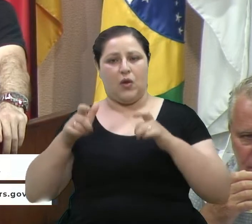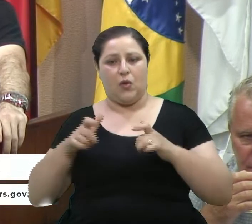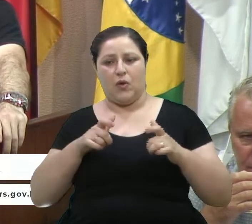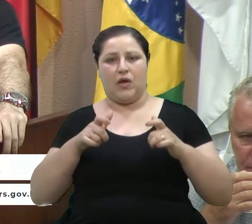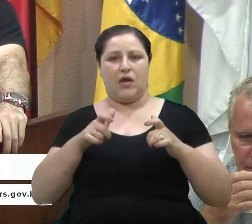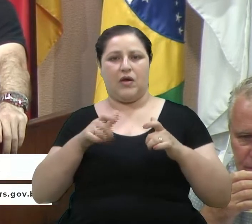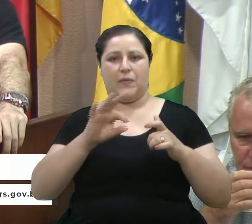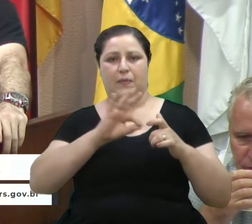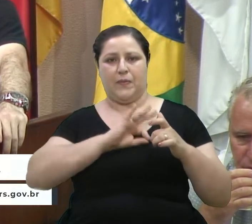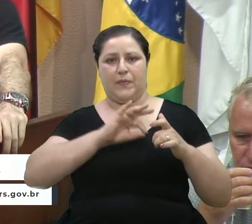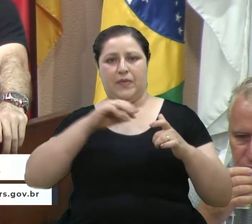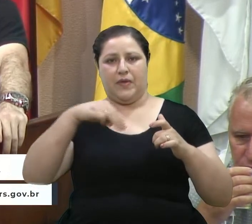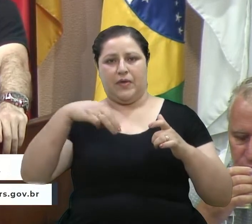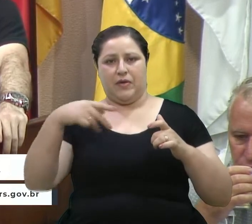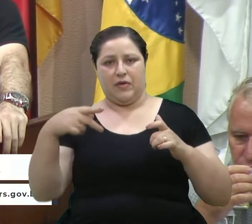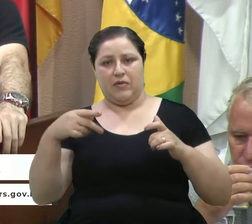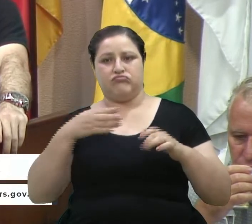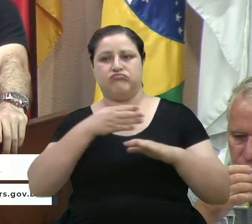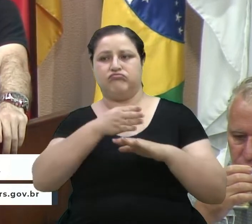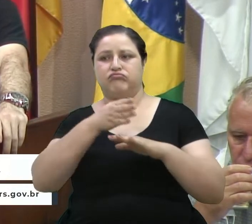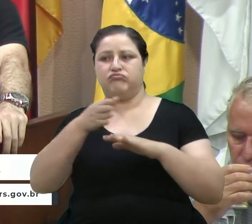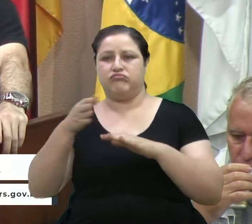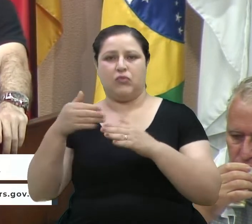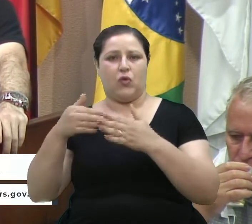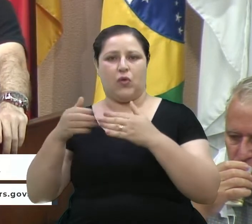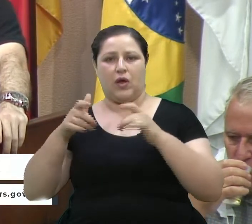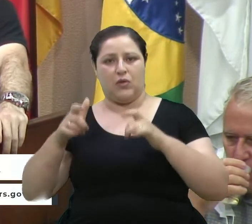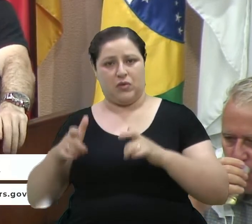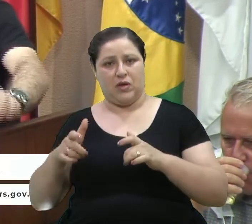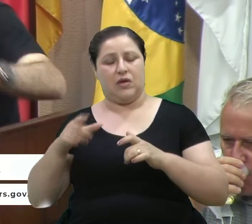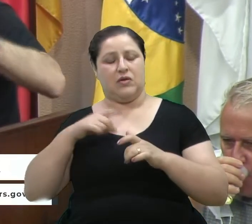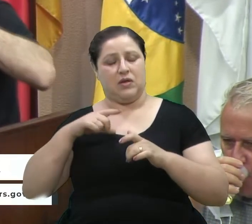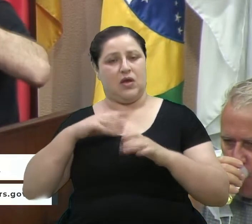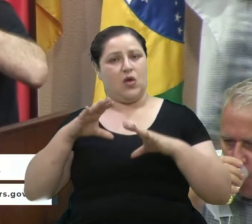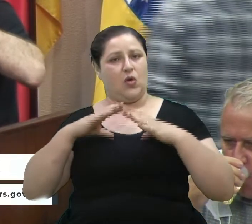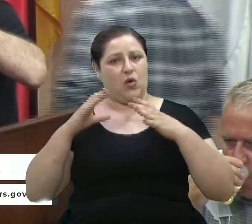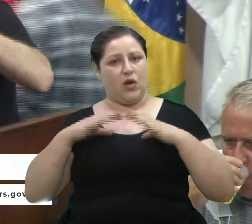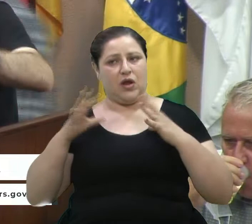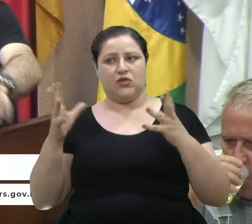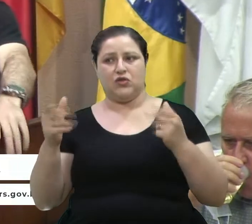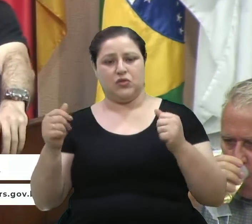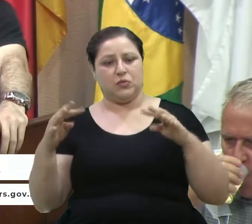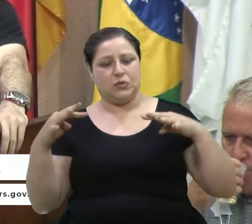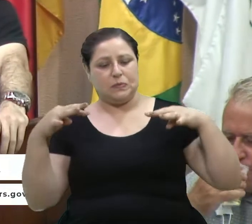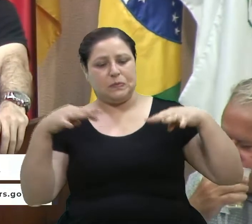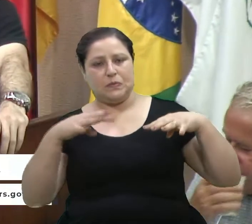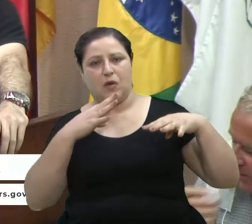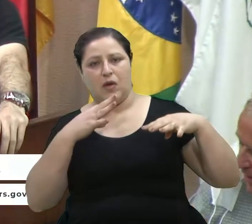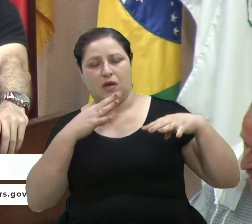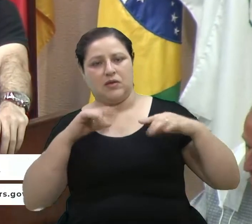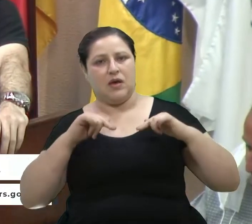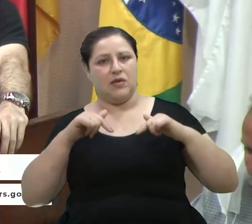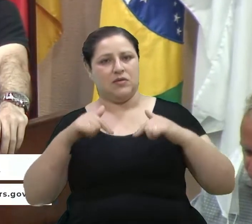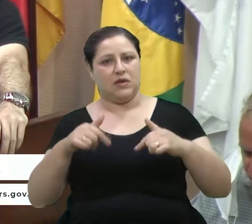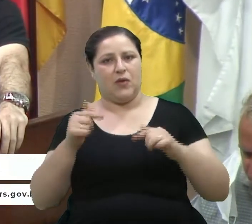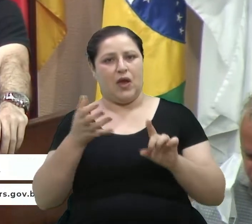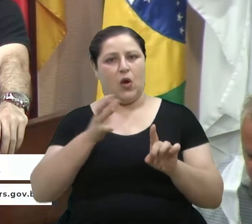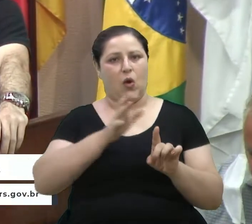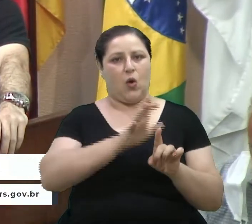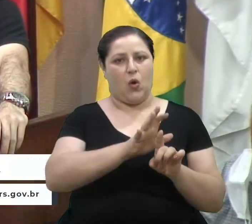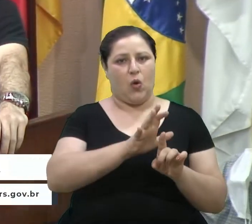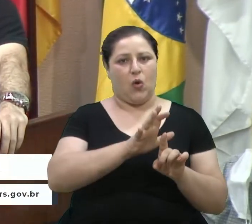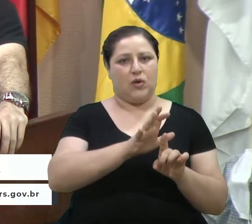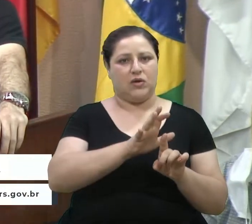ele elogiou. Então, a Brigada é conhecida por essa bravura, por ações, enfrentamento ao crime,